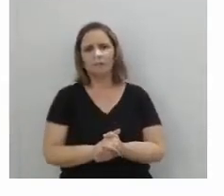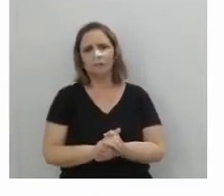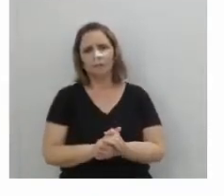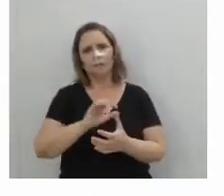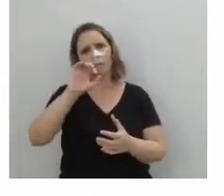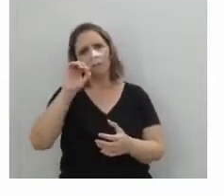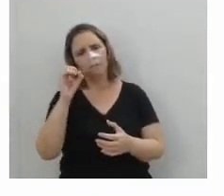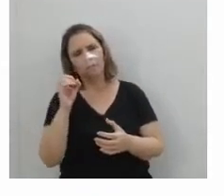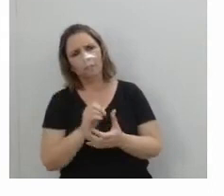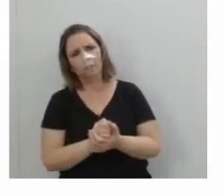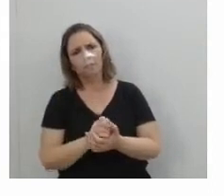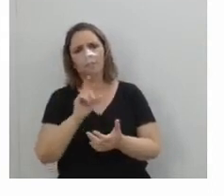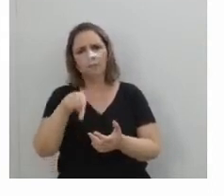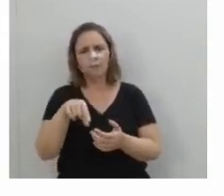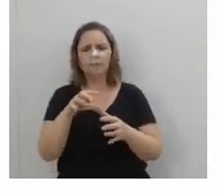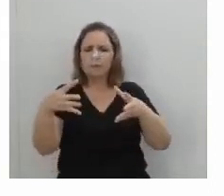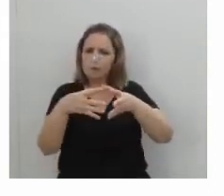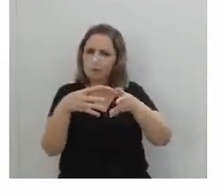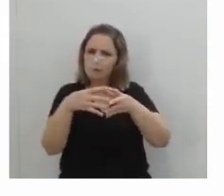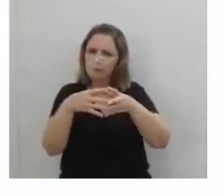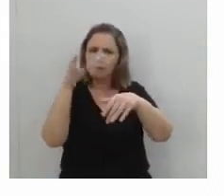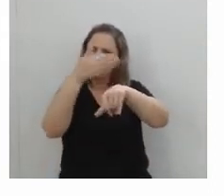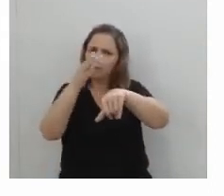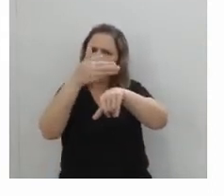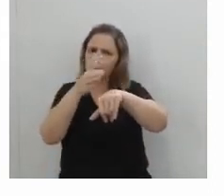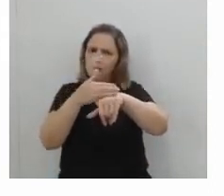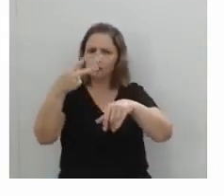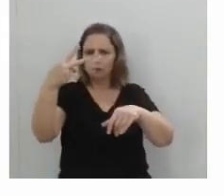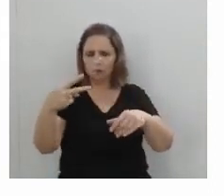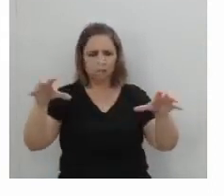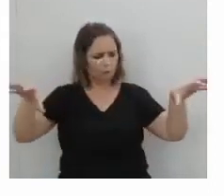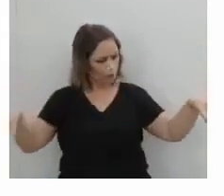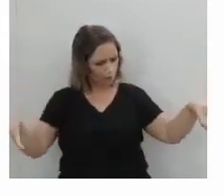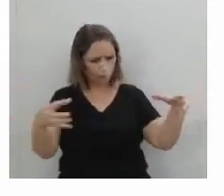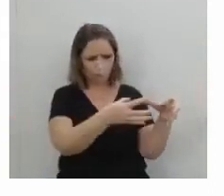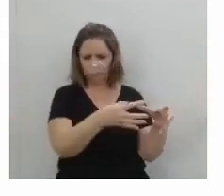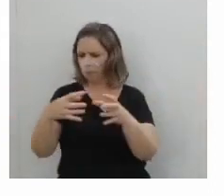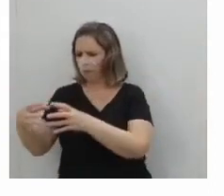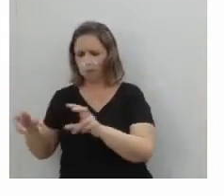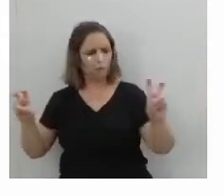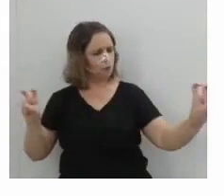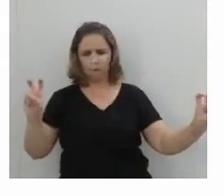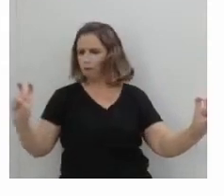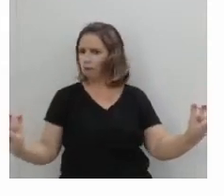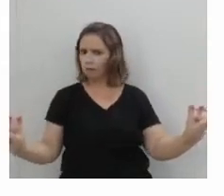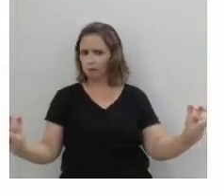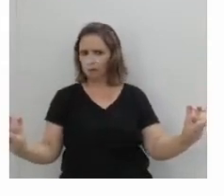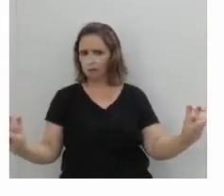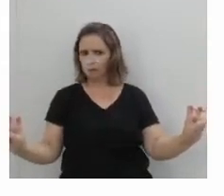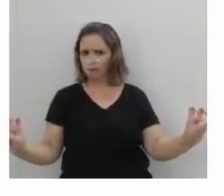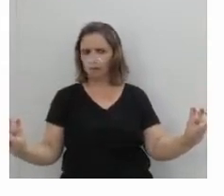simplesmente basquete, é um esporte coletivo praticado entre duas equipes, formada por 5 jogadores